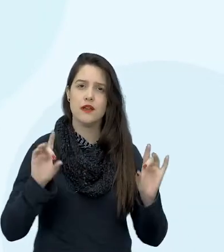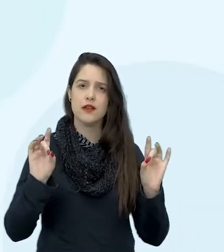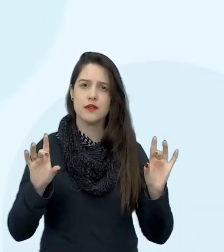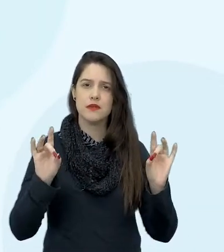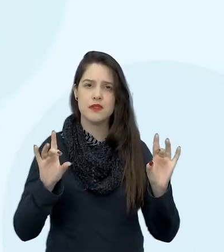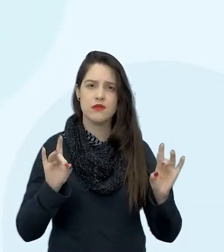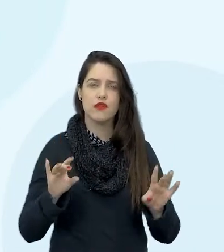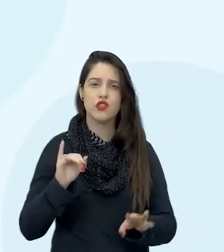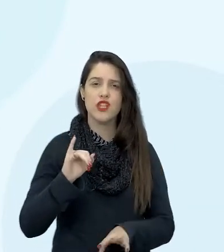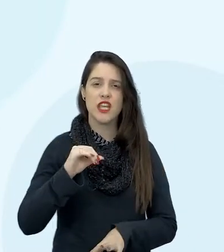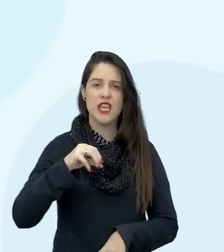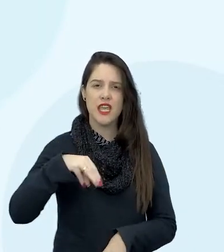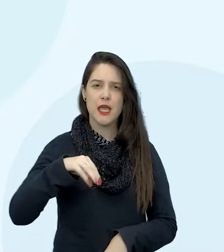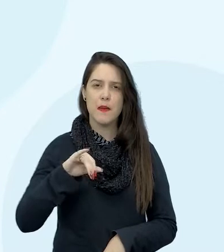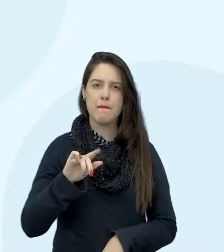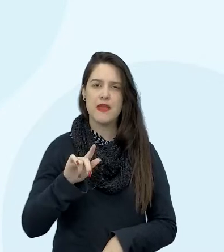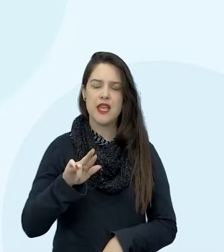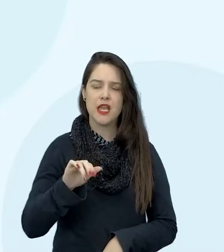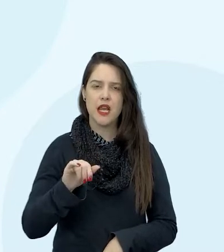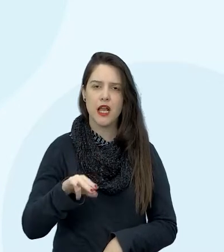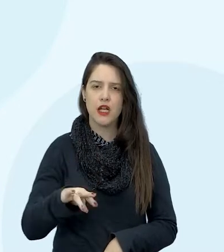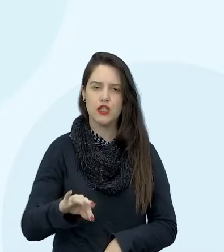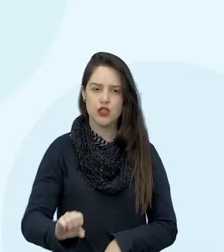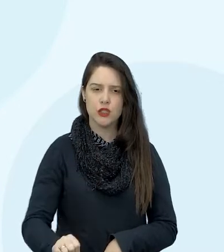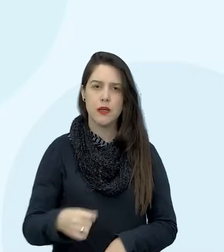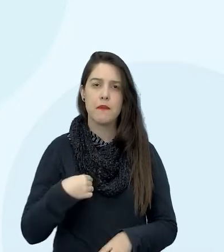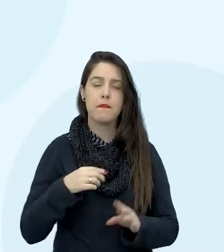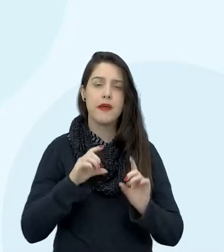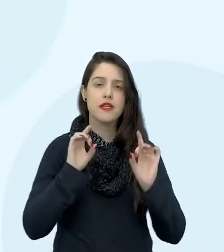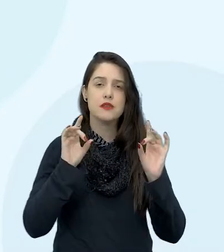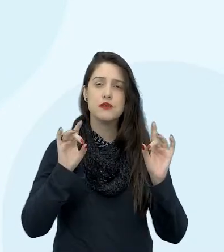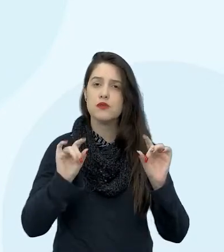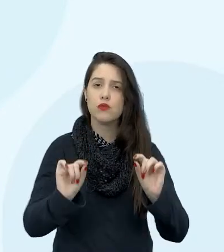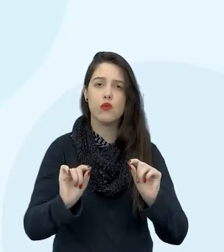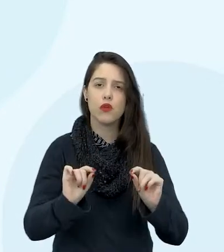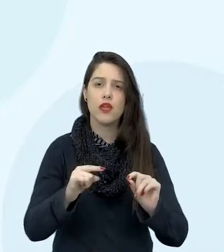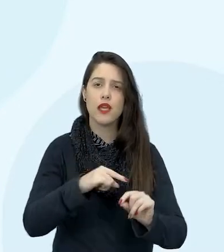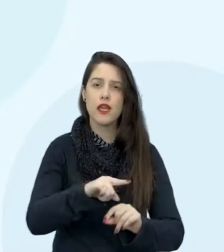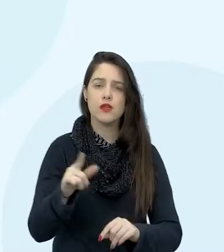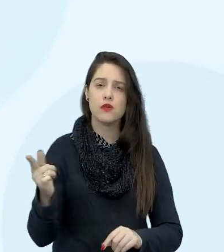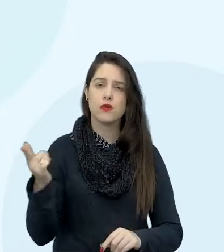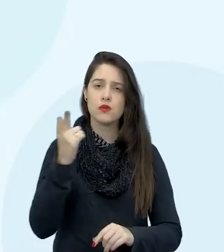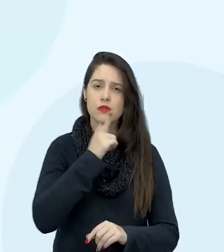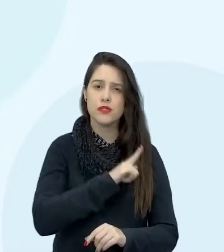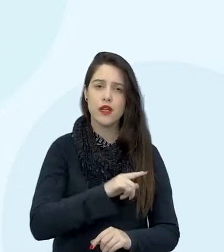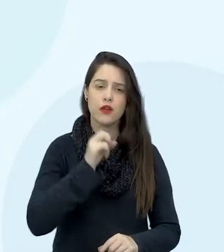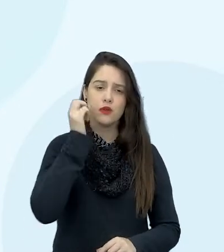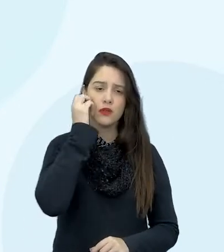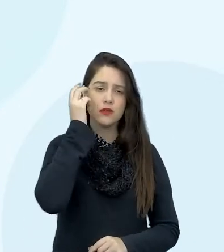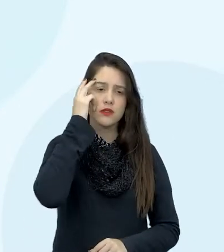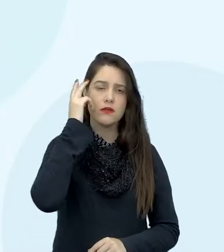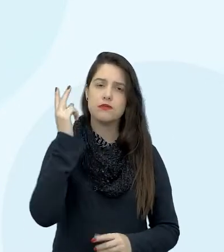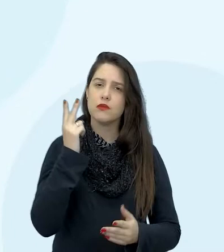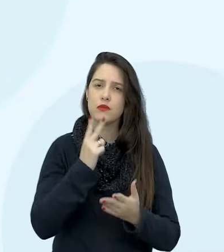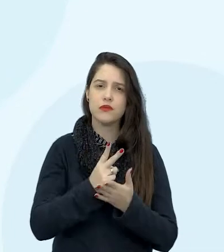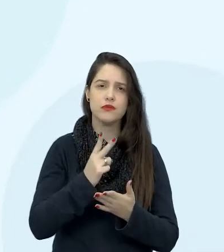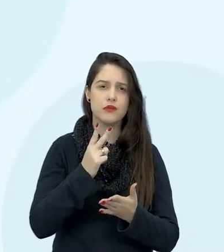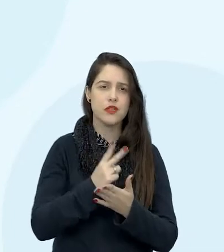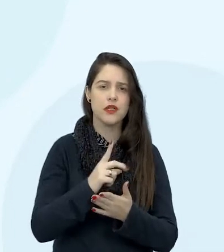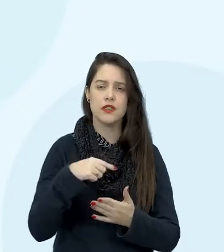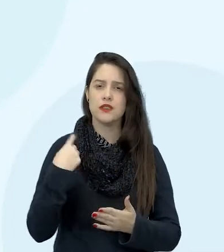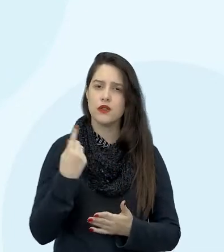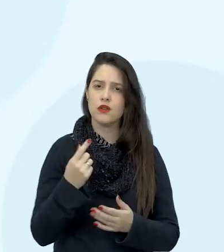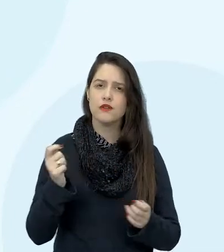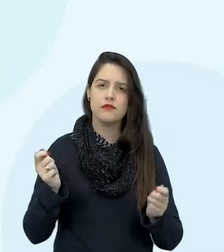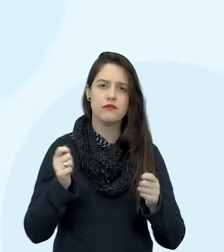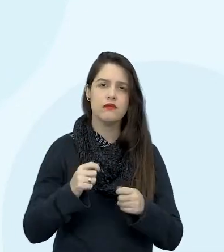de imigrantes. E é muito expressivo quando também a gente começa a ver que esses aspectos culturais estão muito presentes dentro da nossa